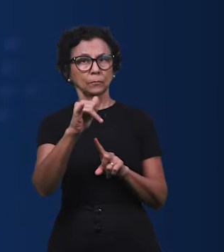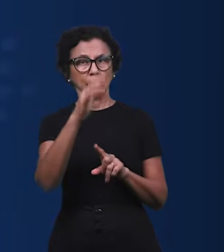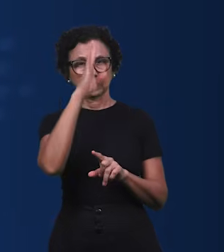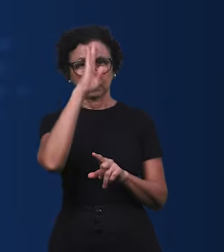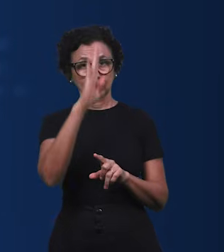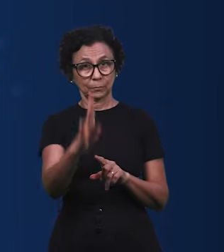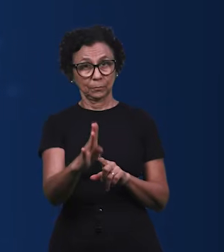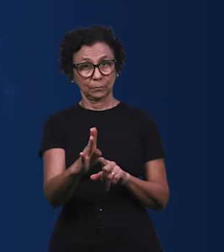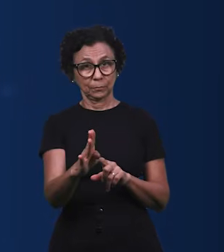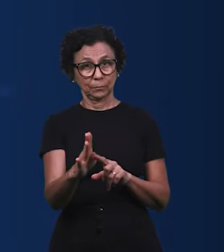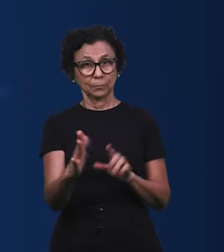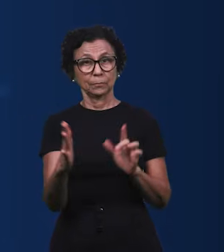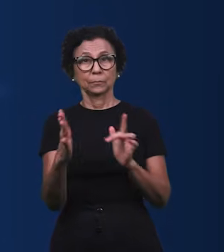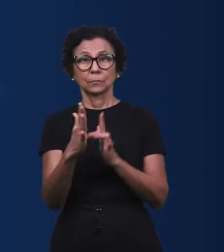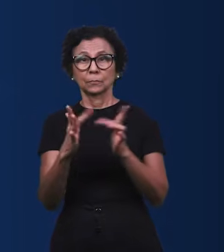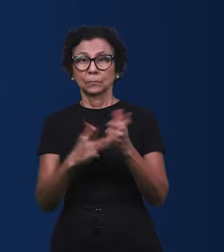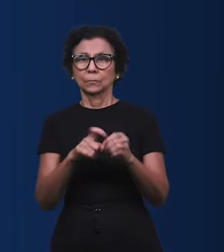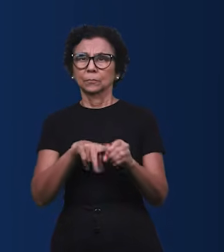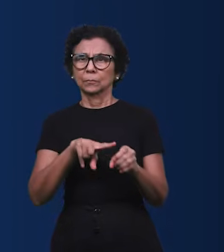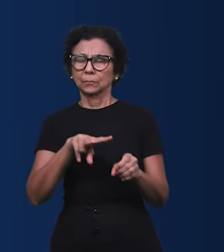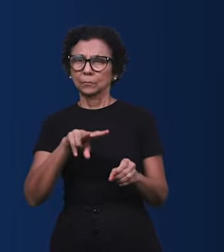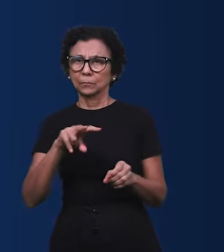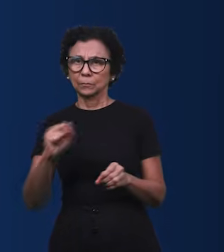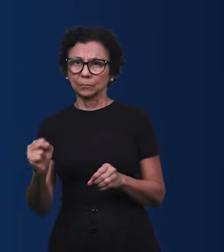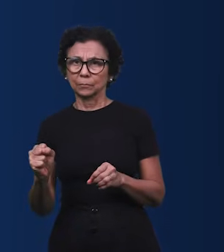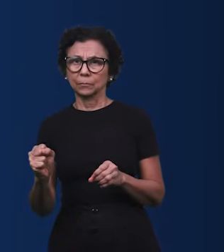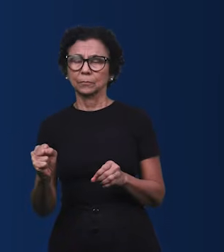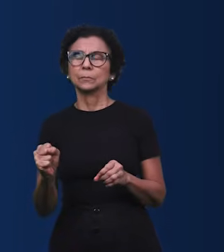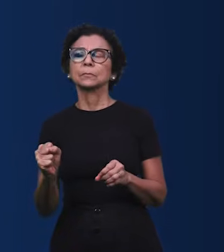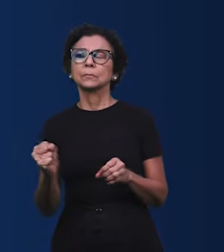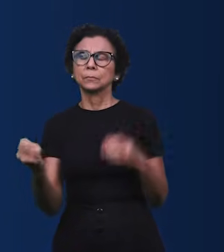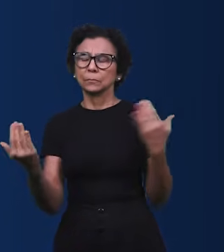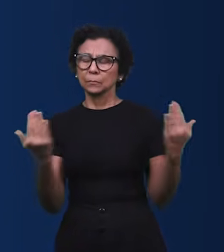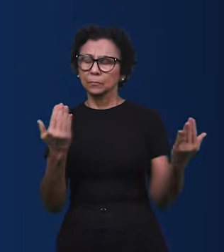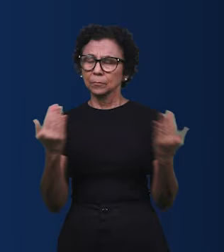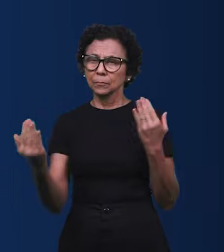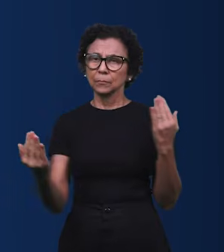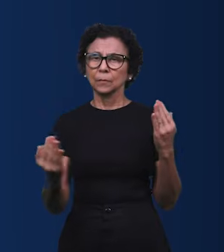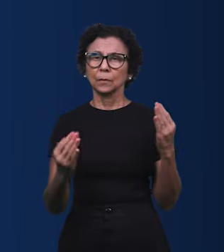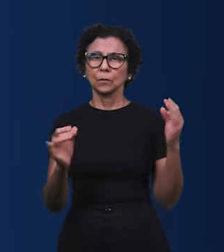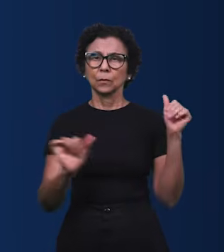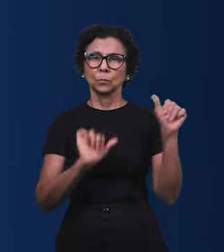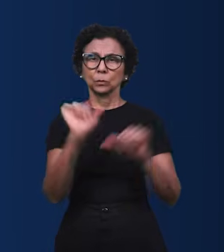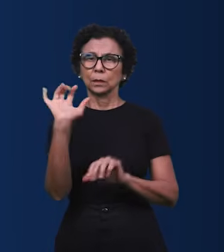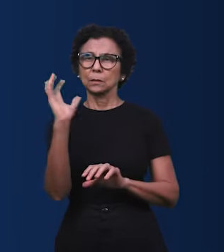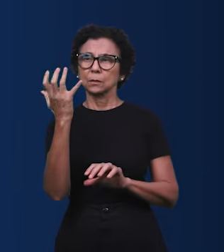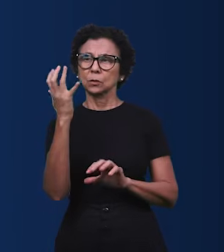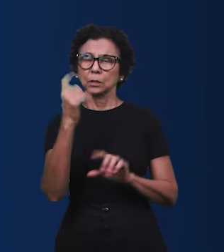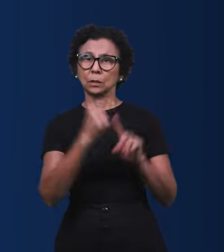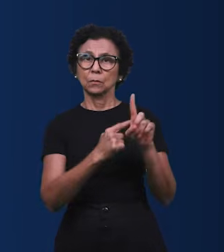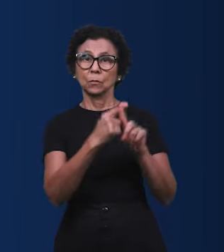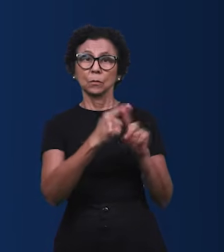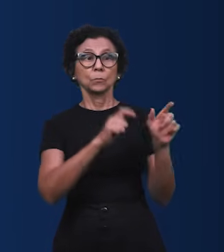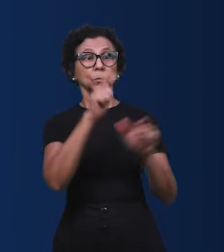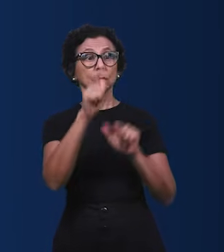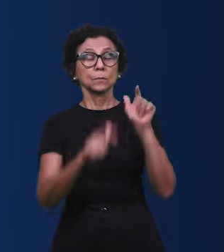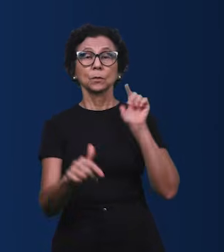que a volta de Jesus está ligado com esse aumento da temperatura que tem causado